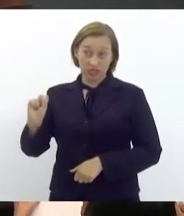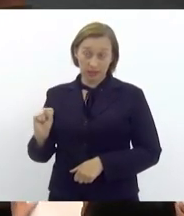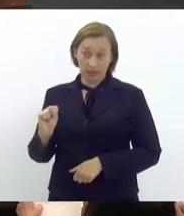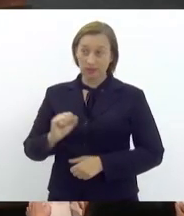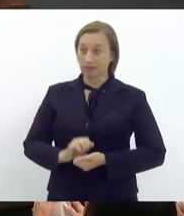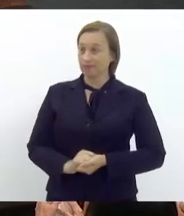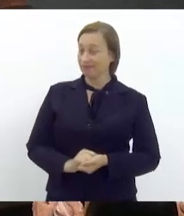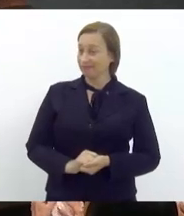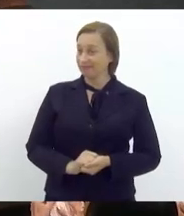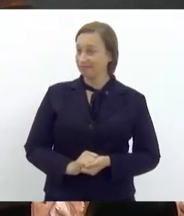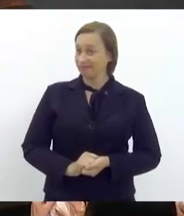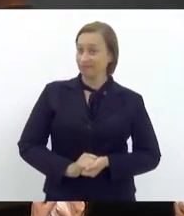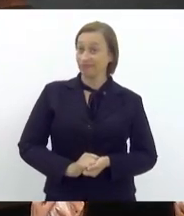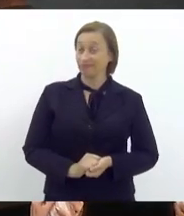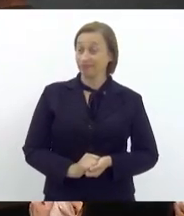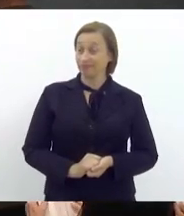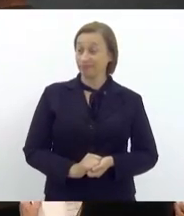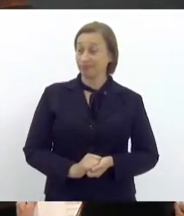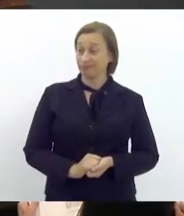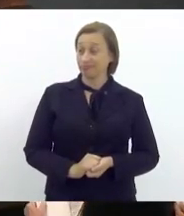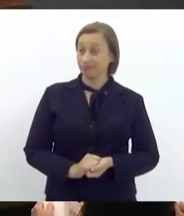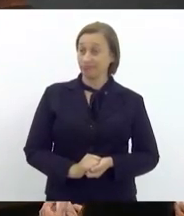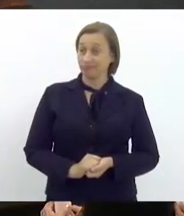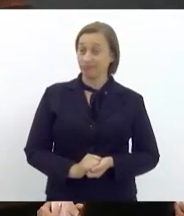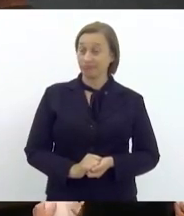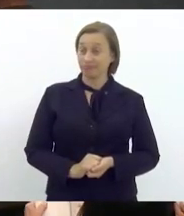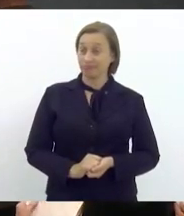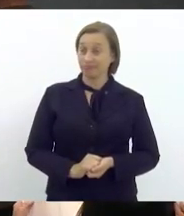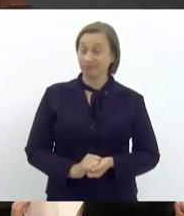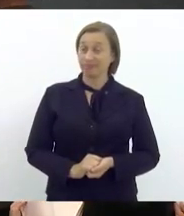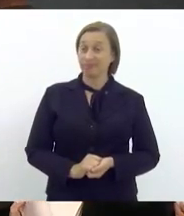vai senhor presidente